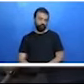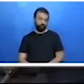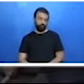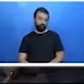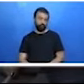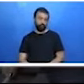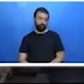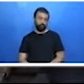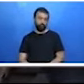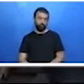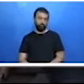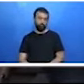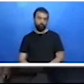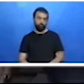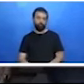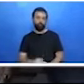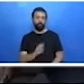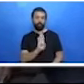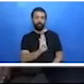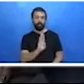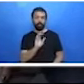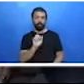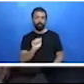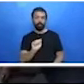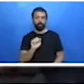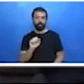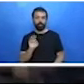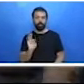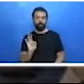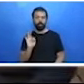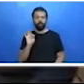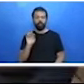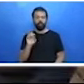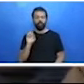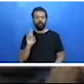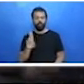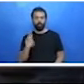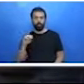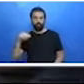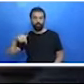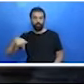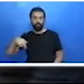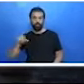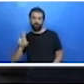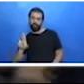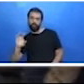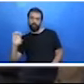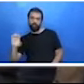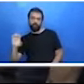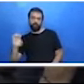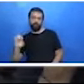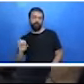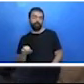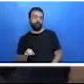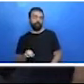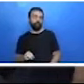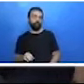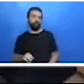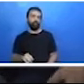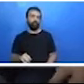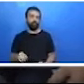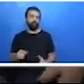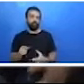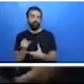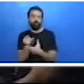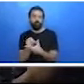No batuque, batuque. Qual que é? Qual vocês acham que ficou aqui? Vamos lá. A sílaba